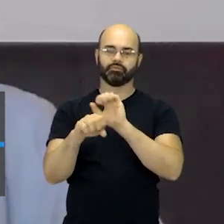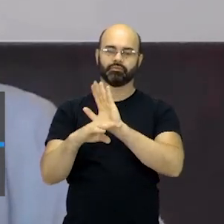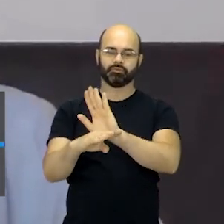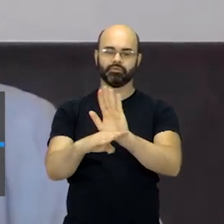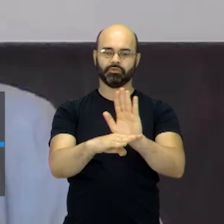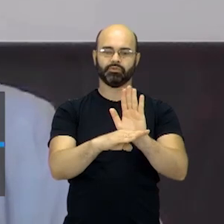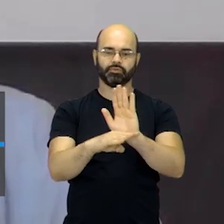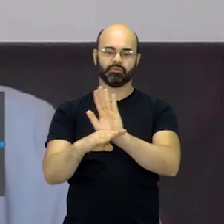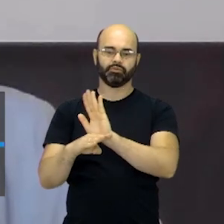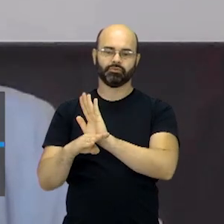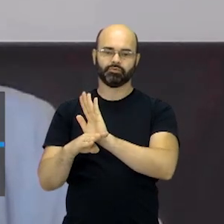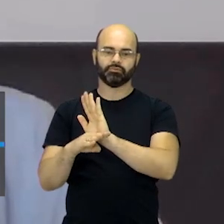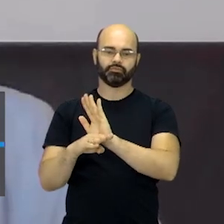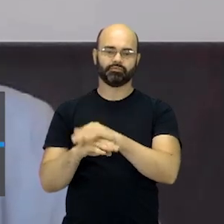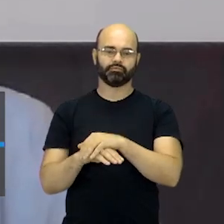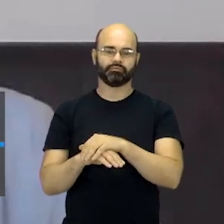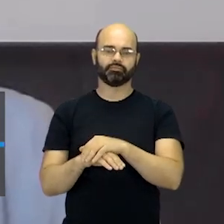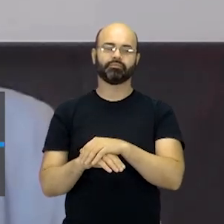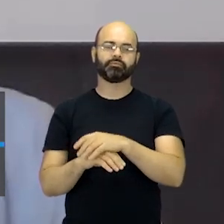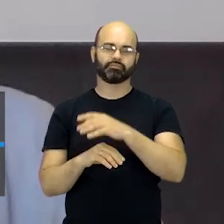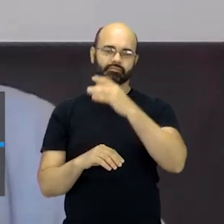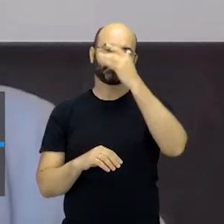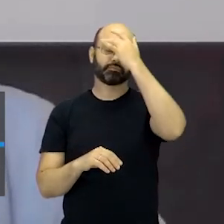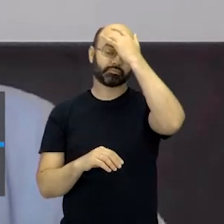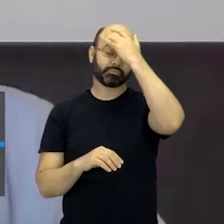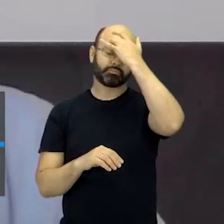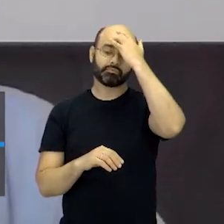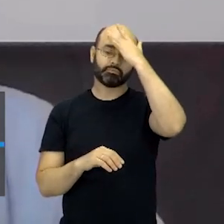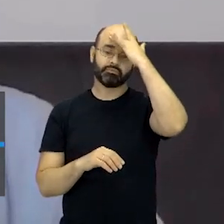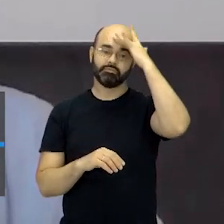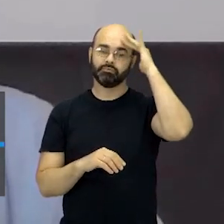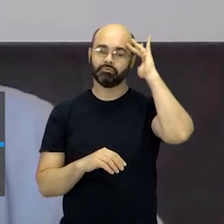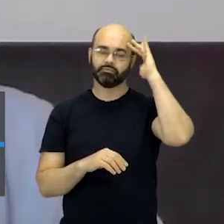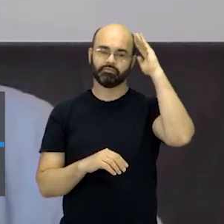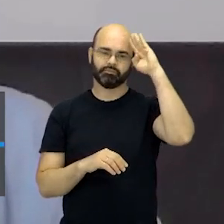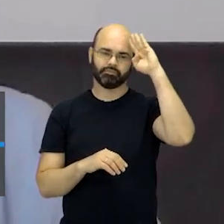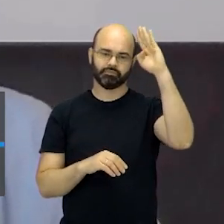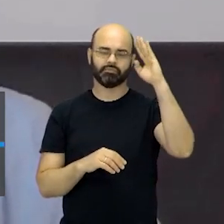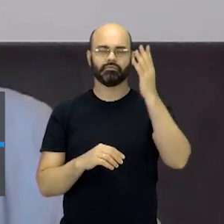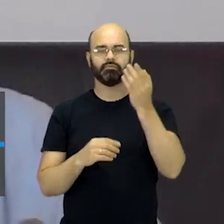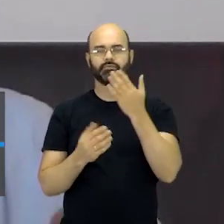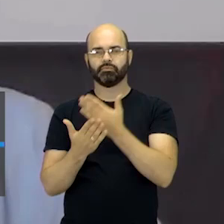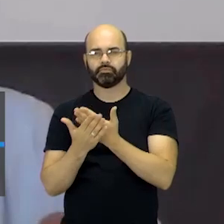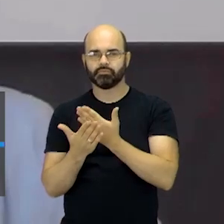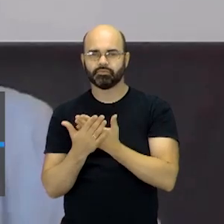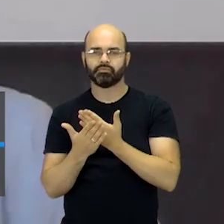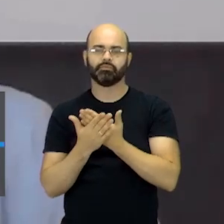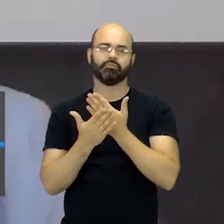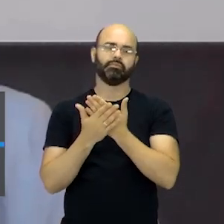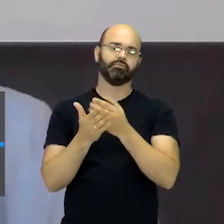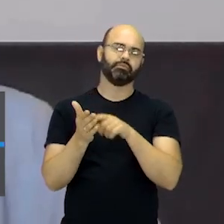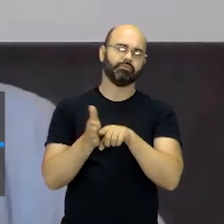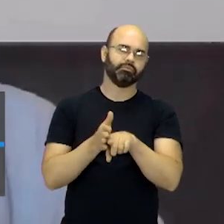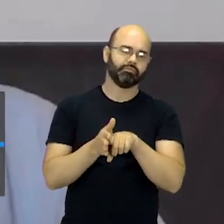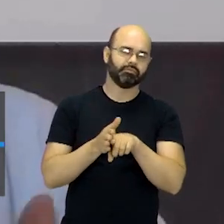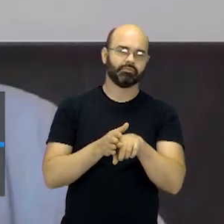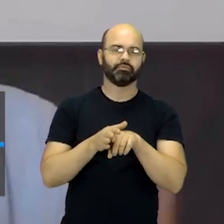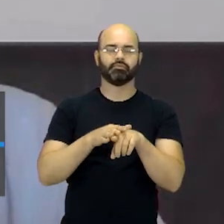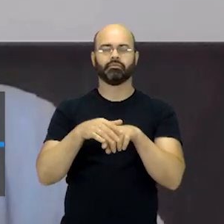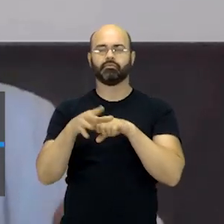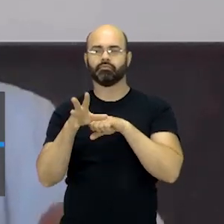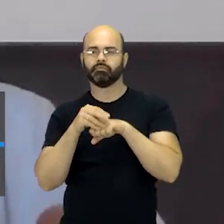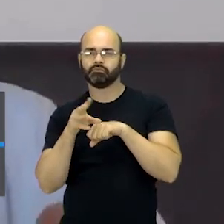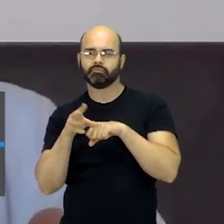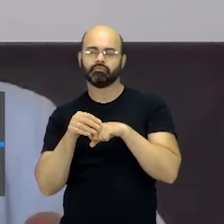importante para nós, né, principalmente para nós que estamos estudando, estamos construindo repertório,